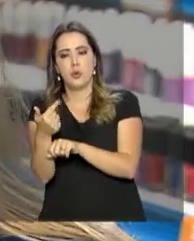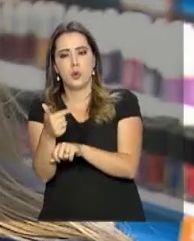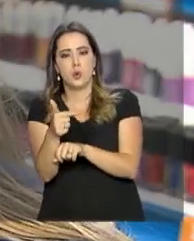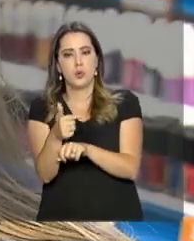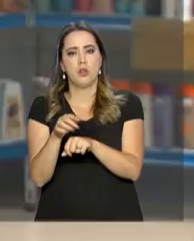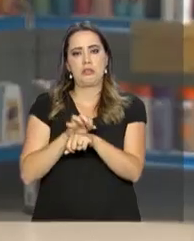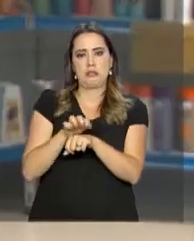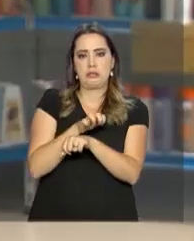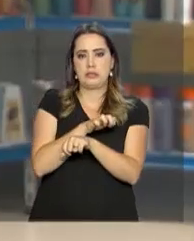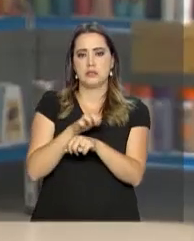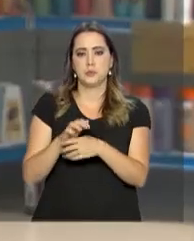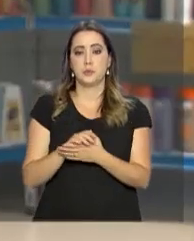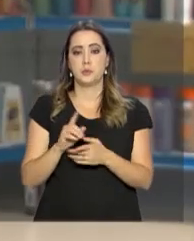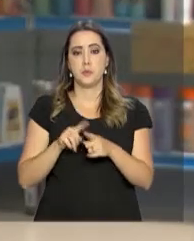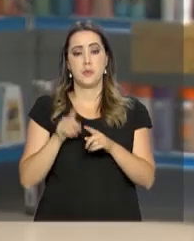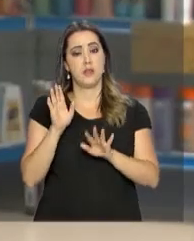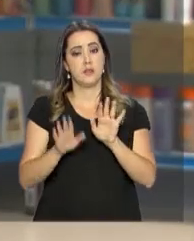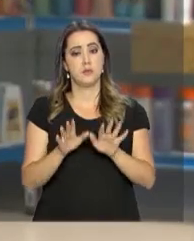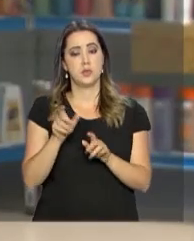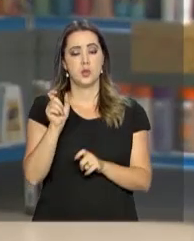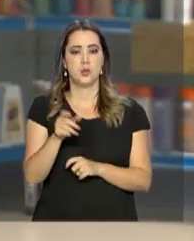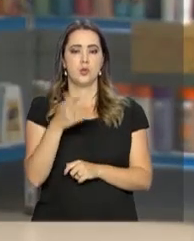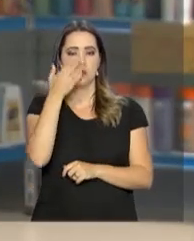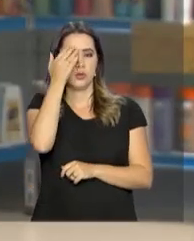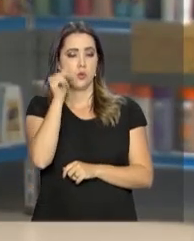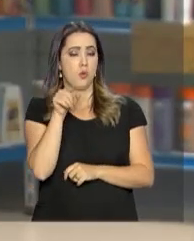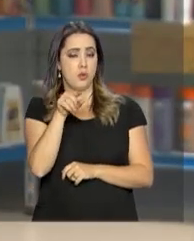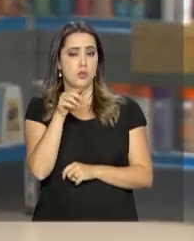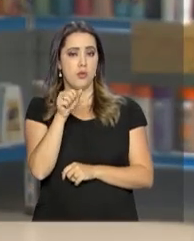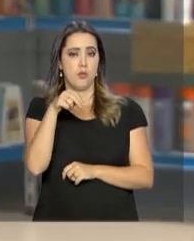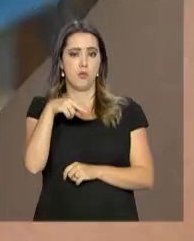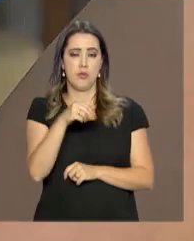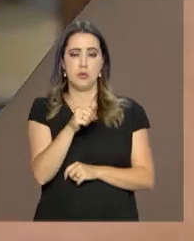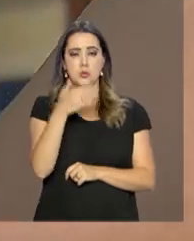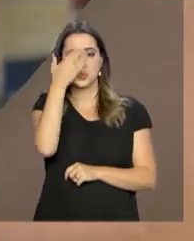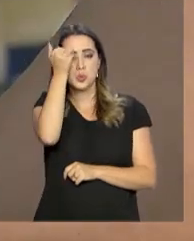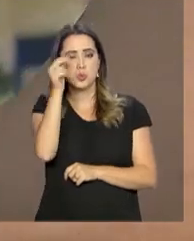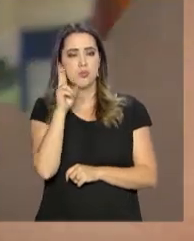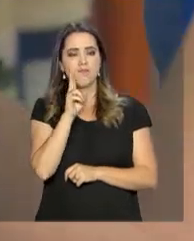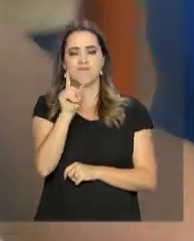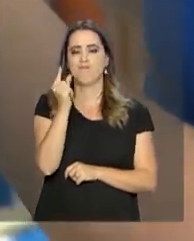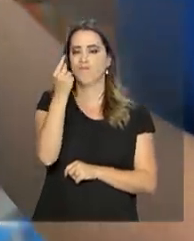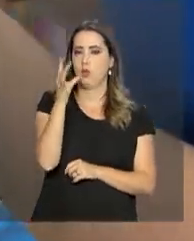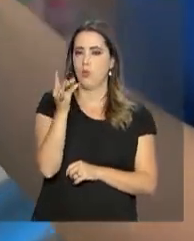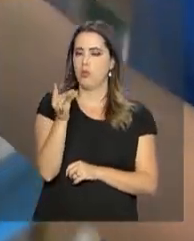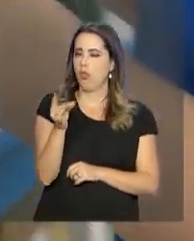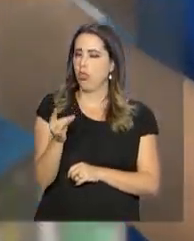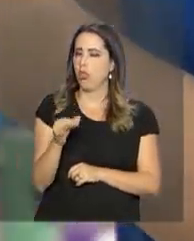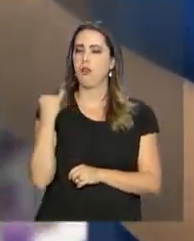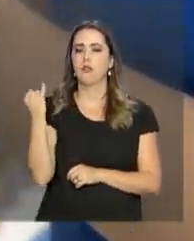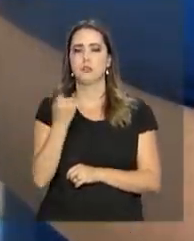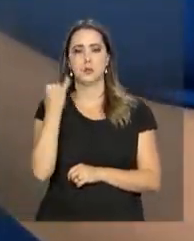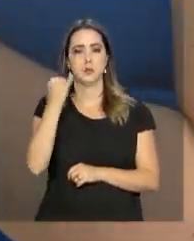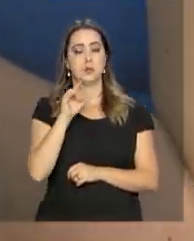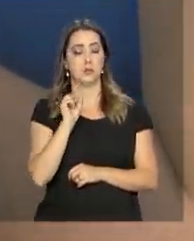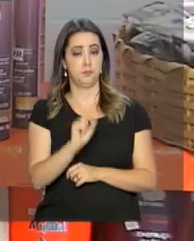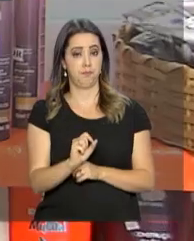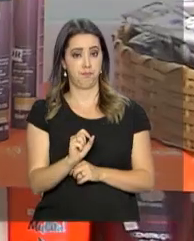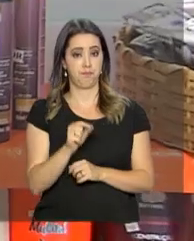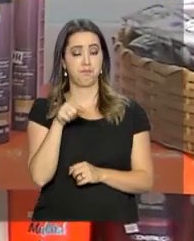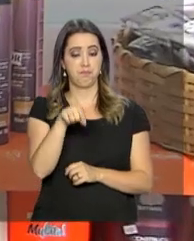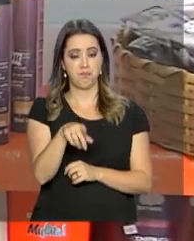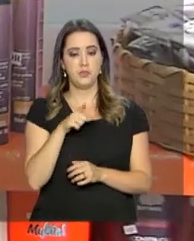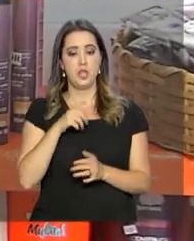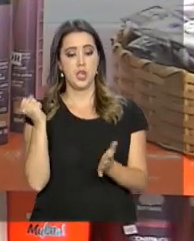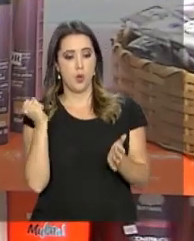dão alergia. Mas muita gente, como a Ana Paula, não presta atenção num detalhe que é muito importante: se o